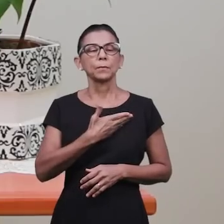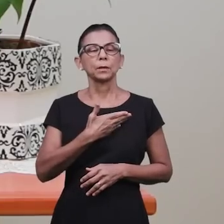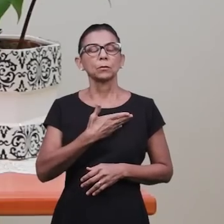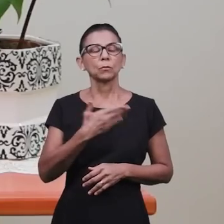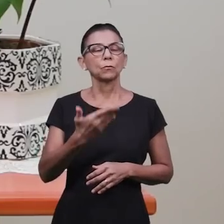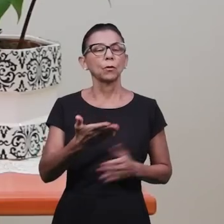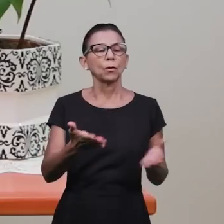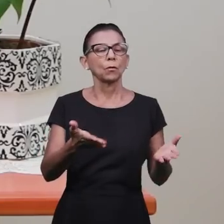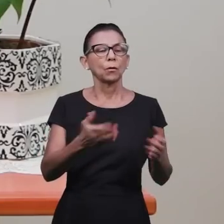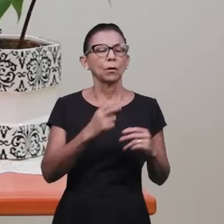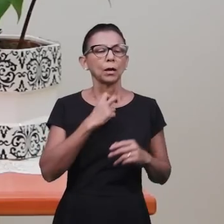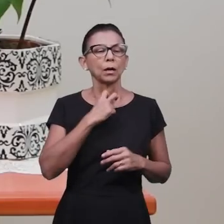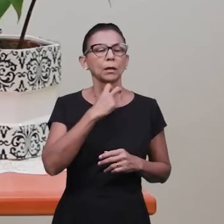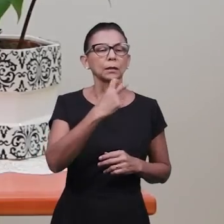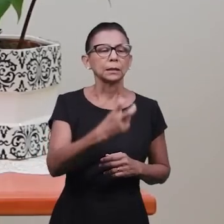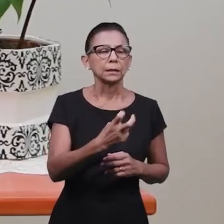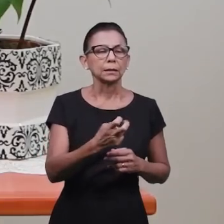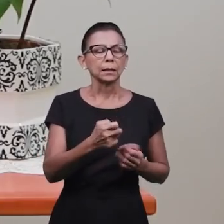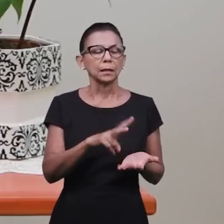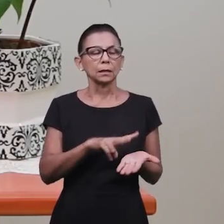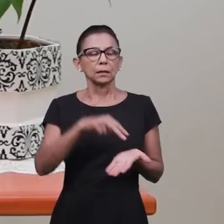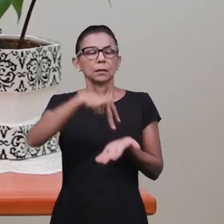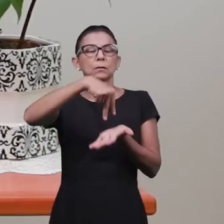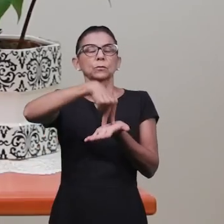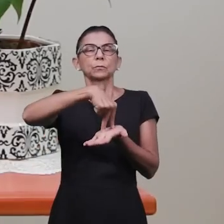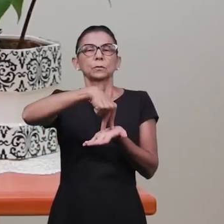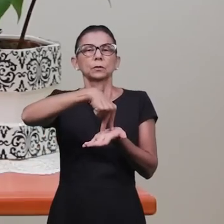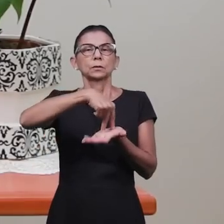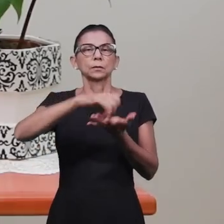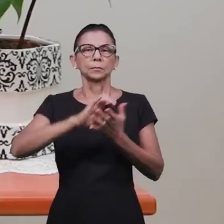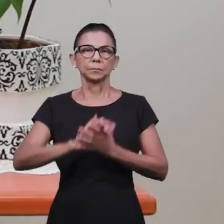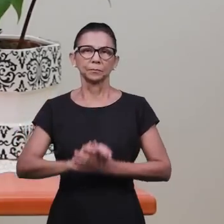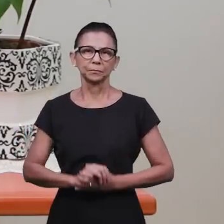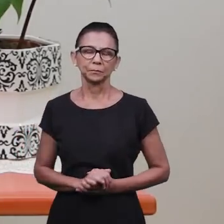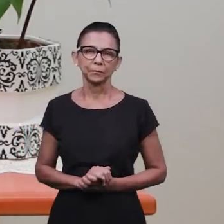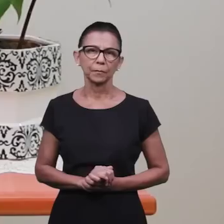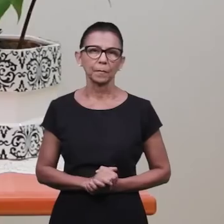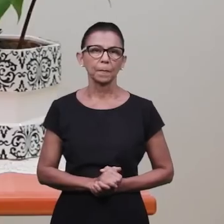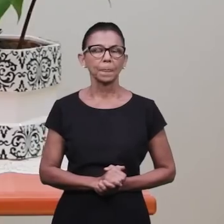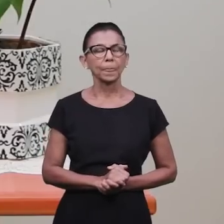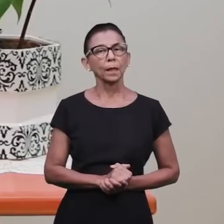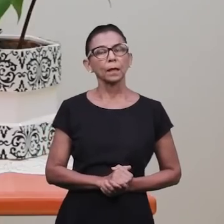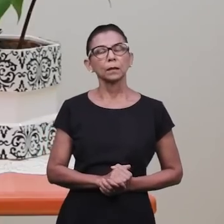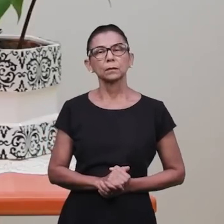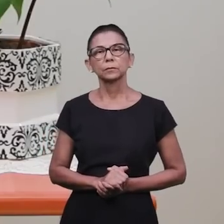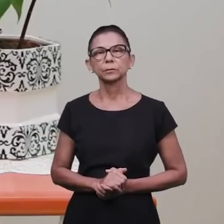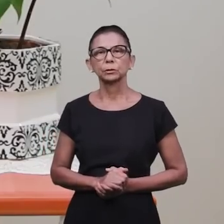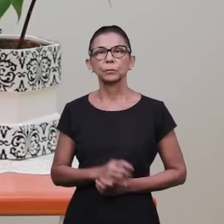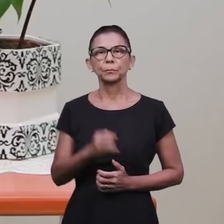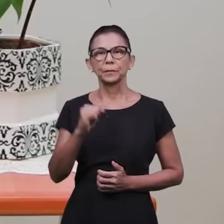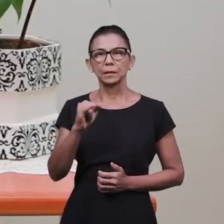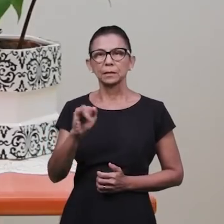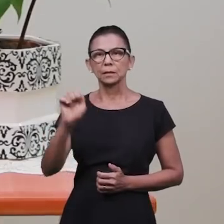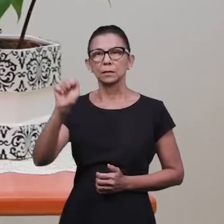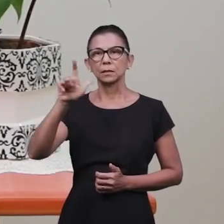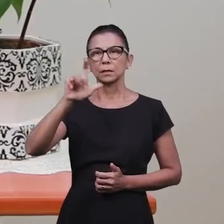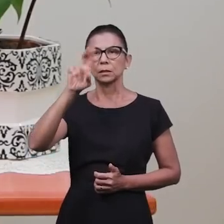Há uma ligação direta entre luz e vida. Onde tem luz, tem